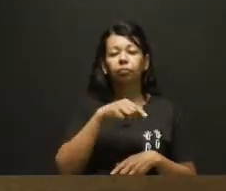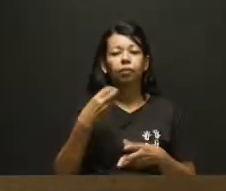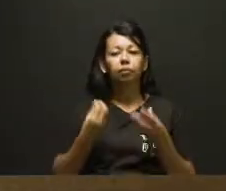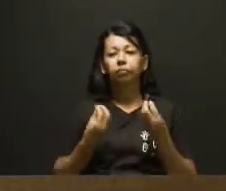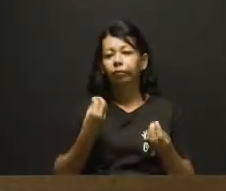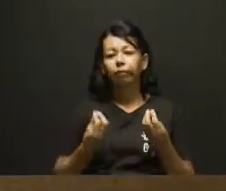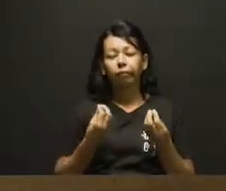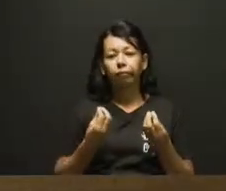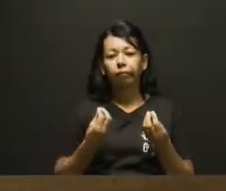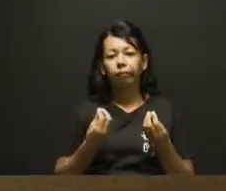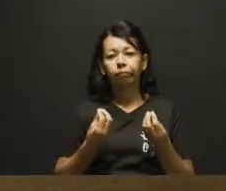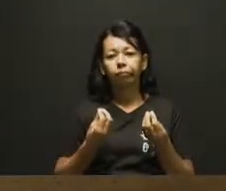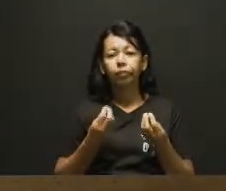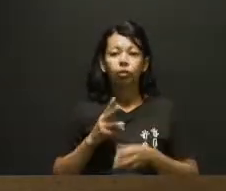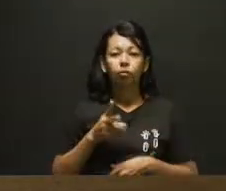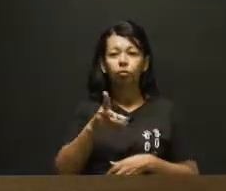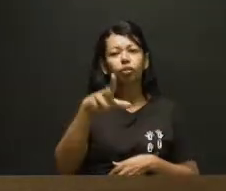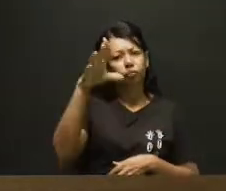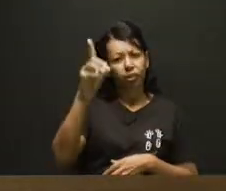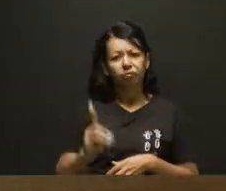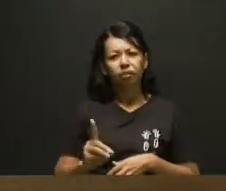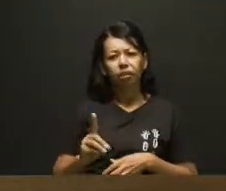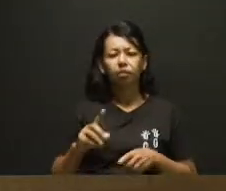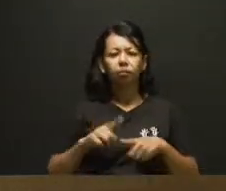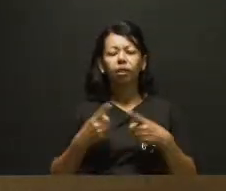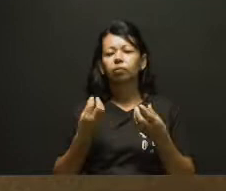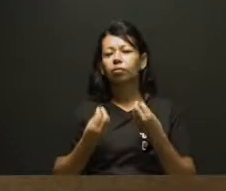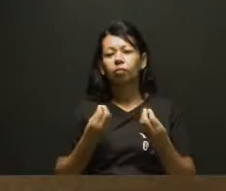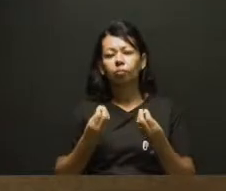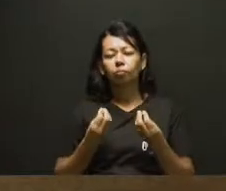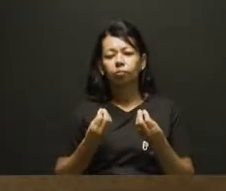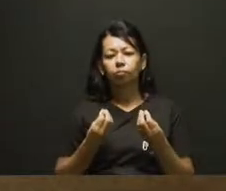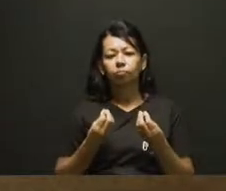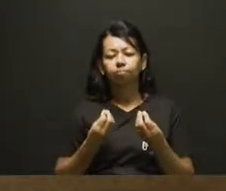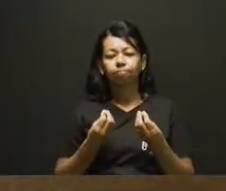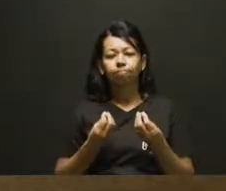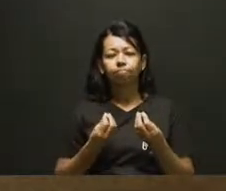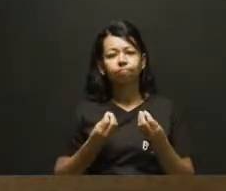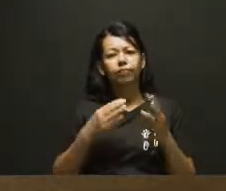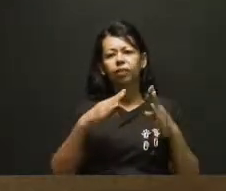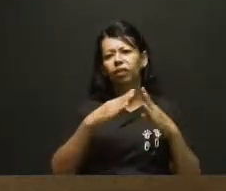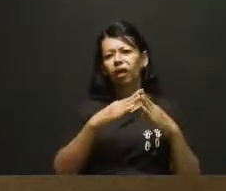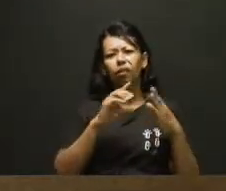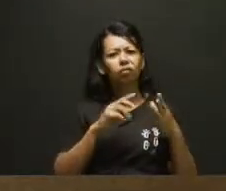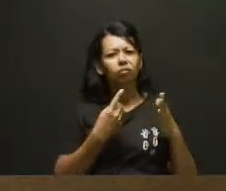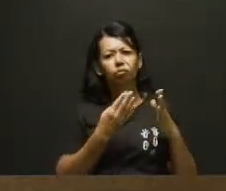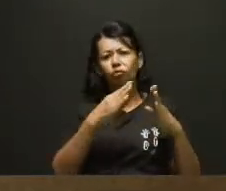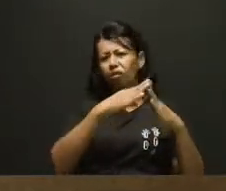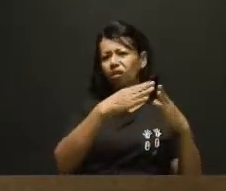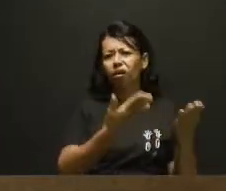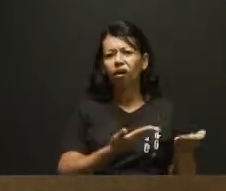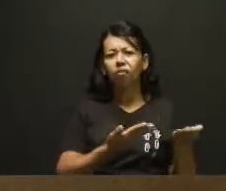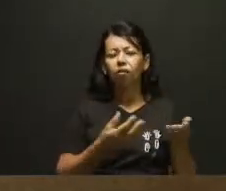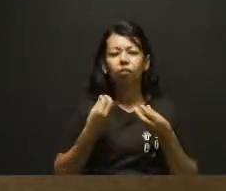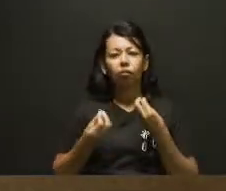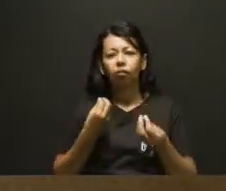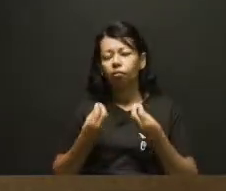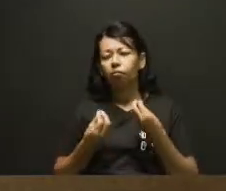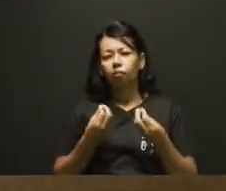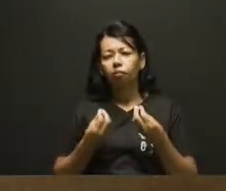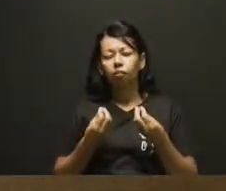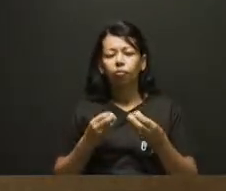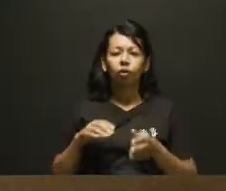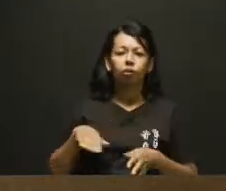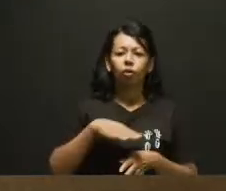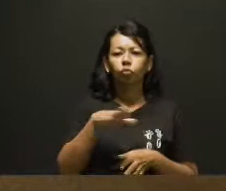deficiente ele tem que ficar dentro de casa não é justo é jogar todos o trabalho de esforços que a